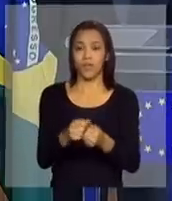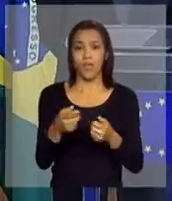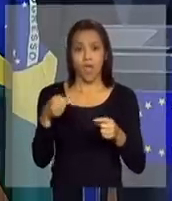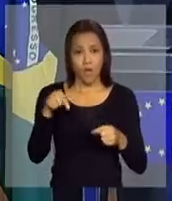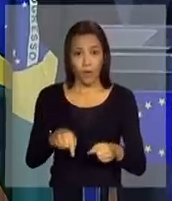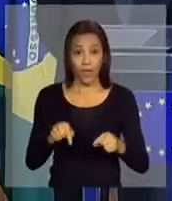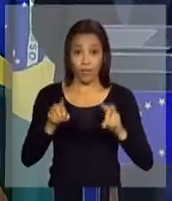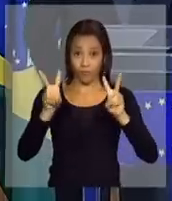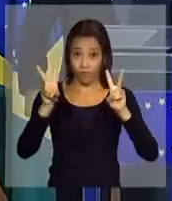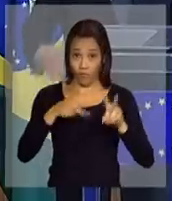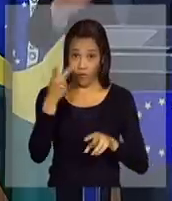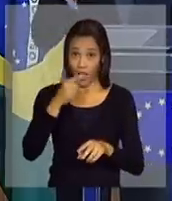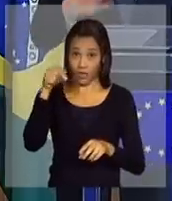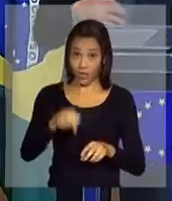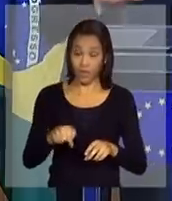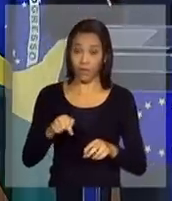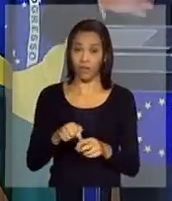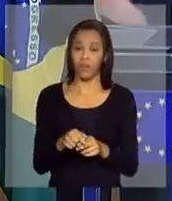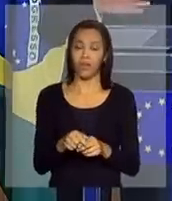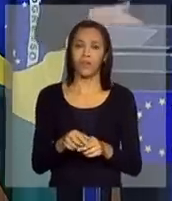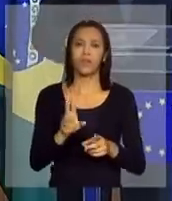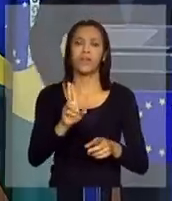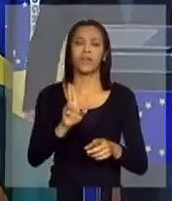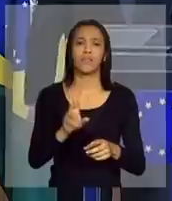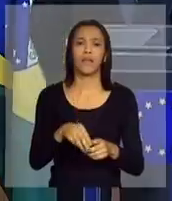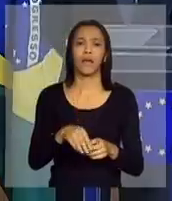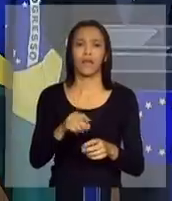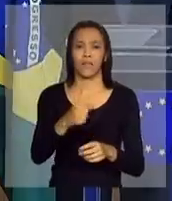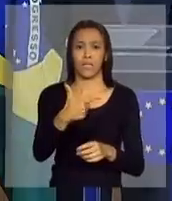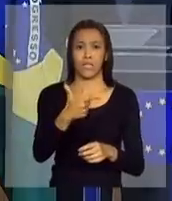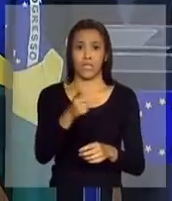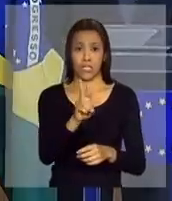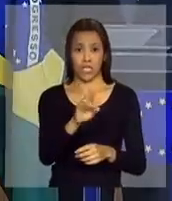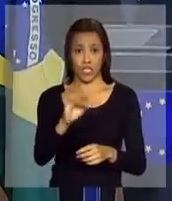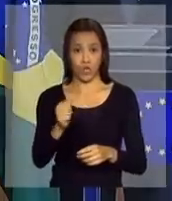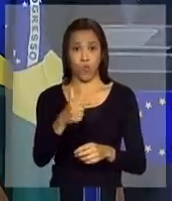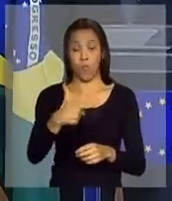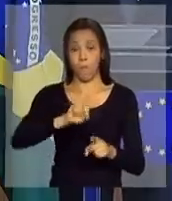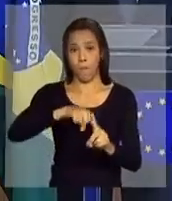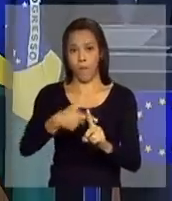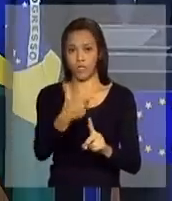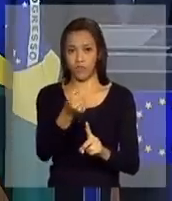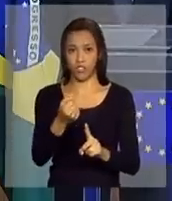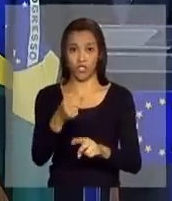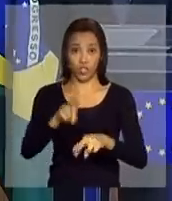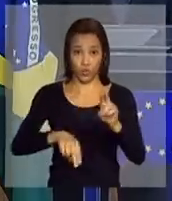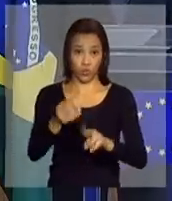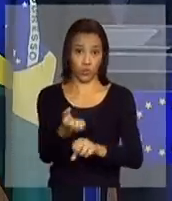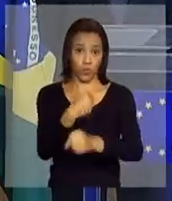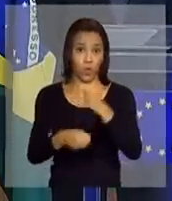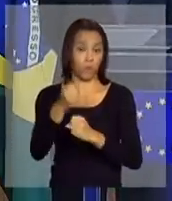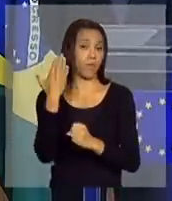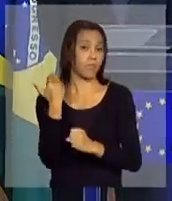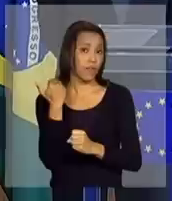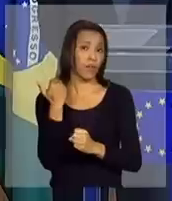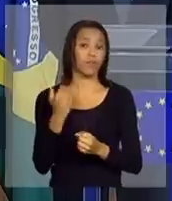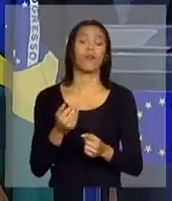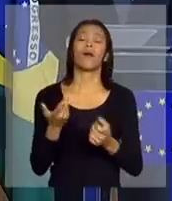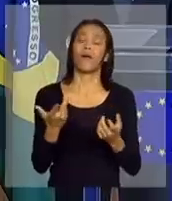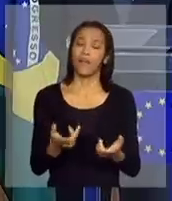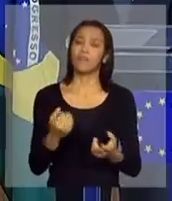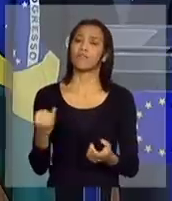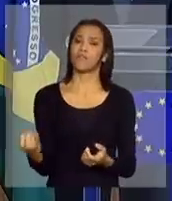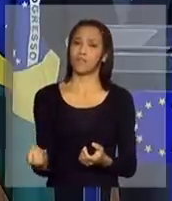aqui que o êxito da Conferência das Nações Unidas Rio+20, em junho do ano passado, ela também se deveu muito